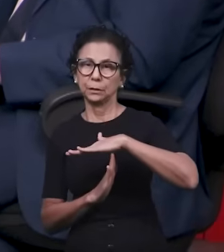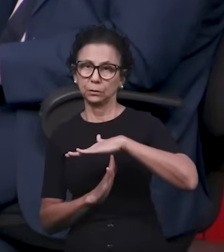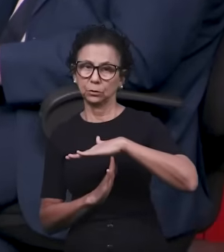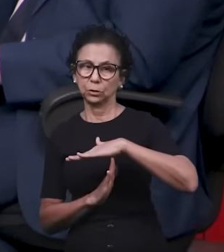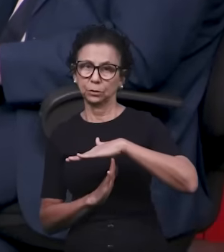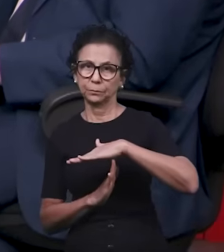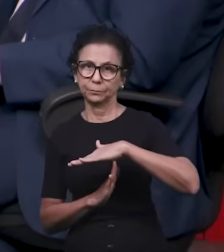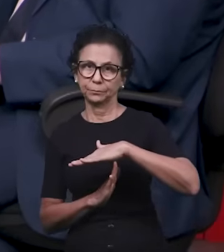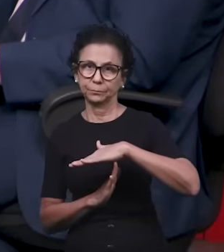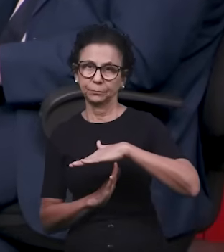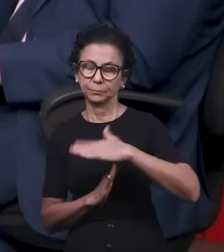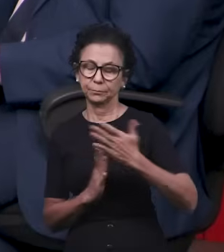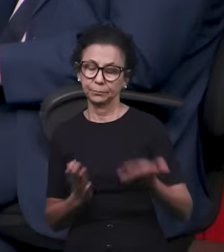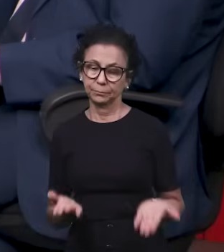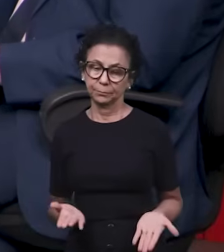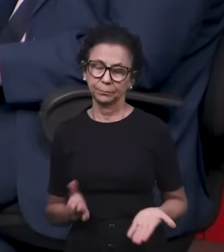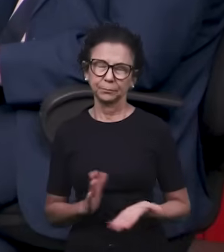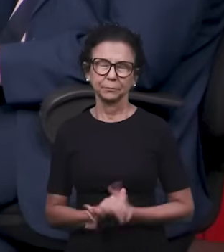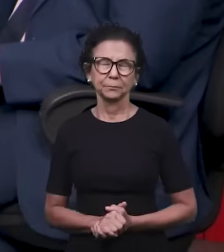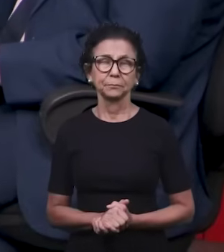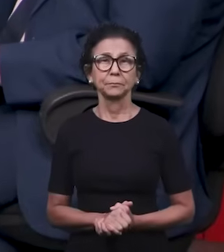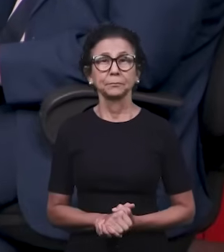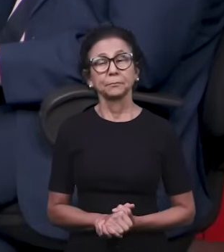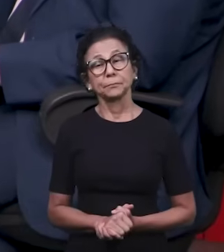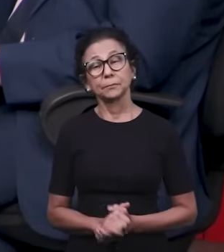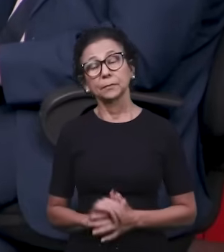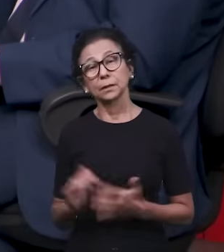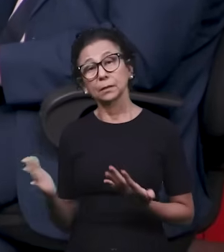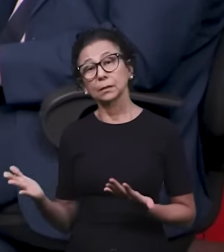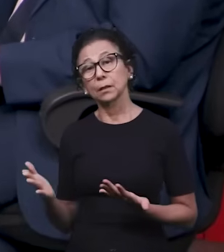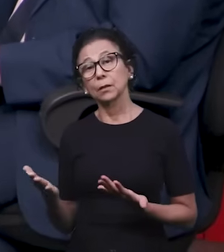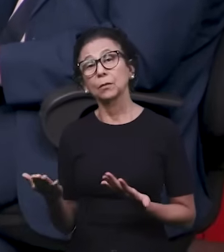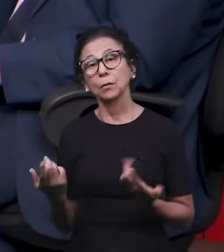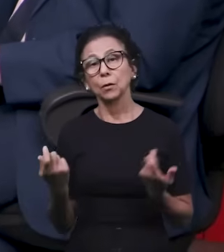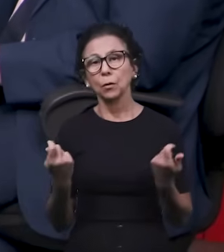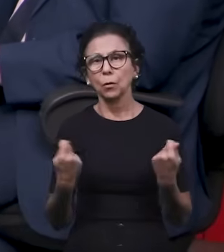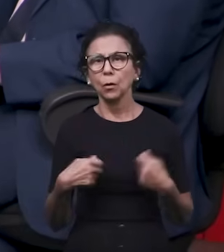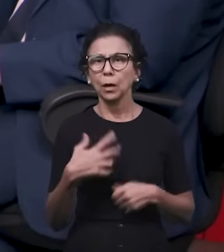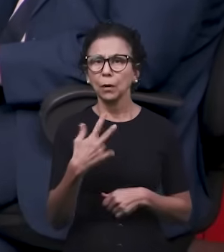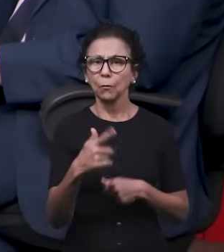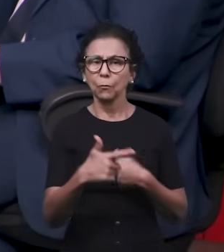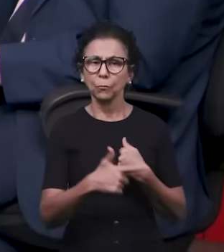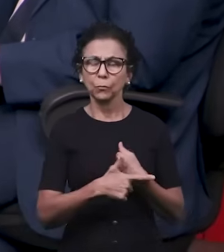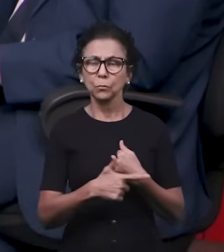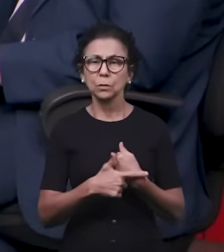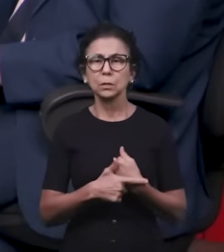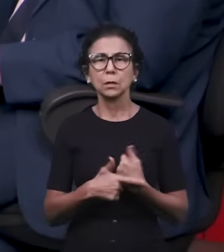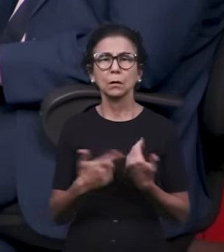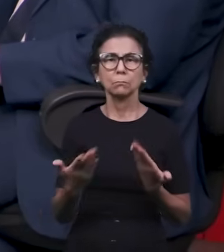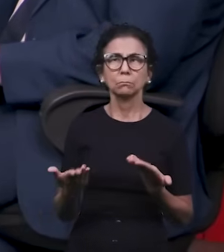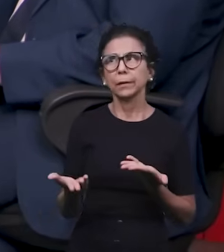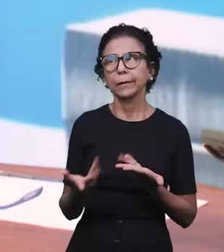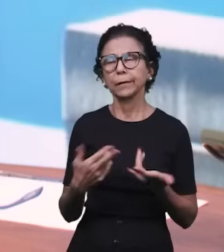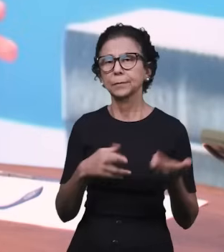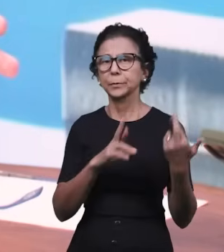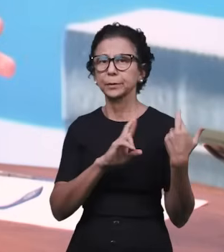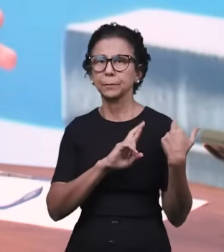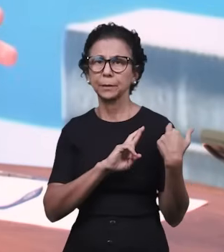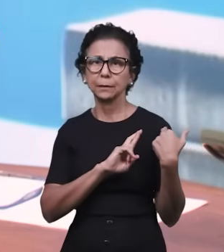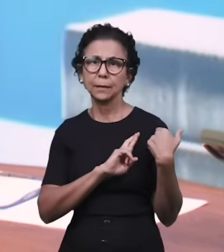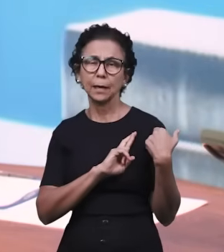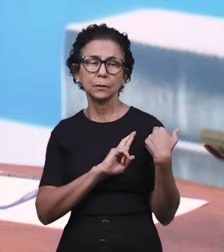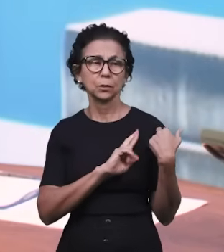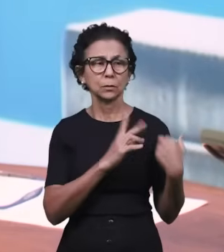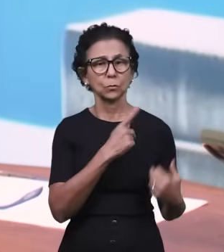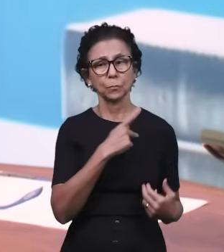exercer, porque não vai falhar. Ele tinha de fazer e não fez, era a função dele tomar conta daquilo que o pastor lhe comissionou, ele acabou não